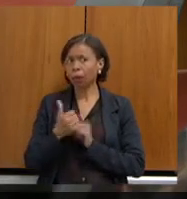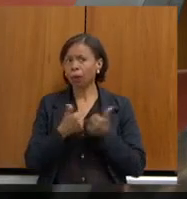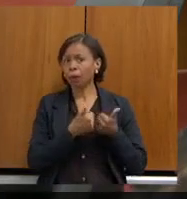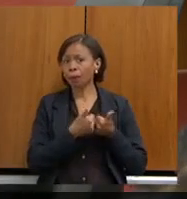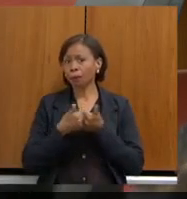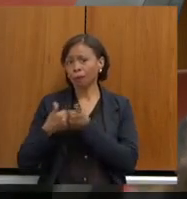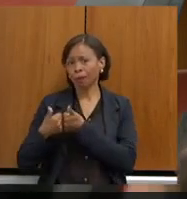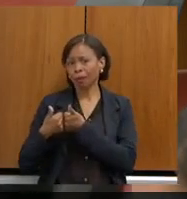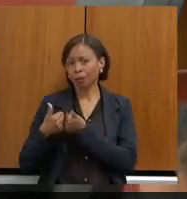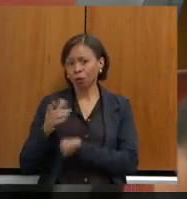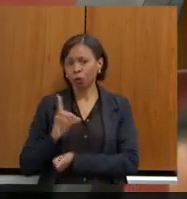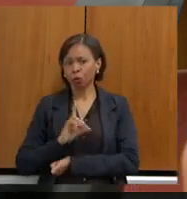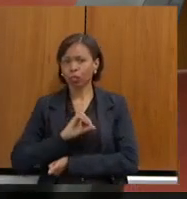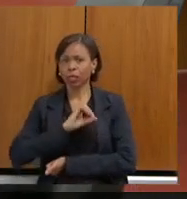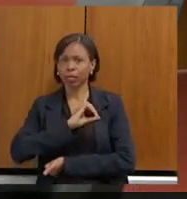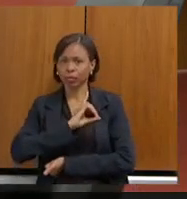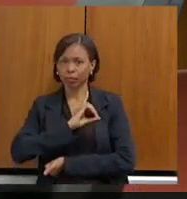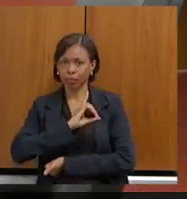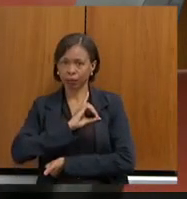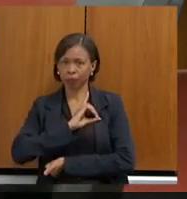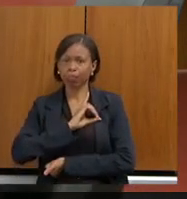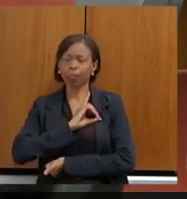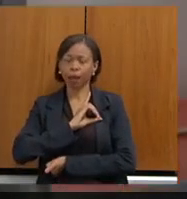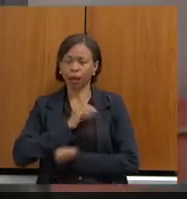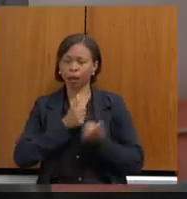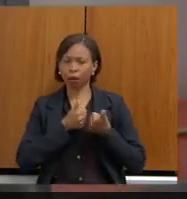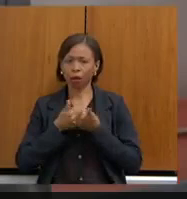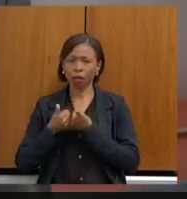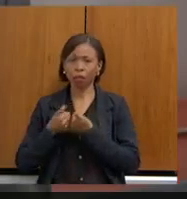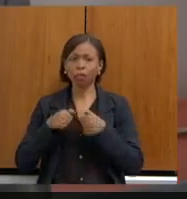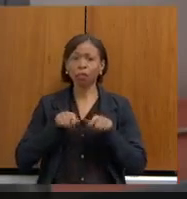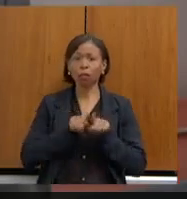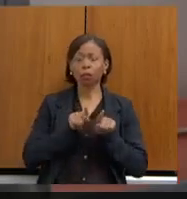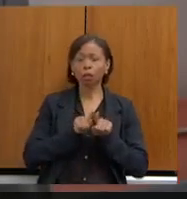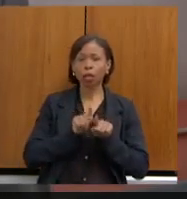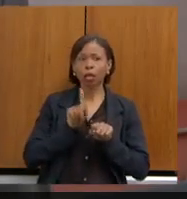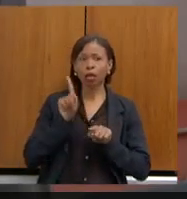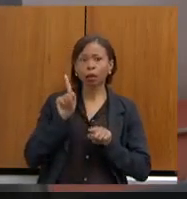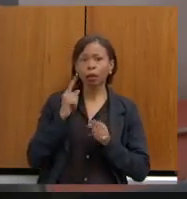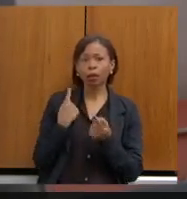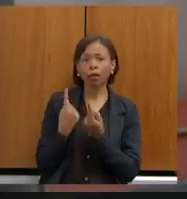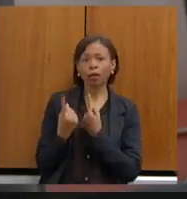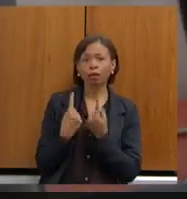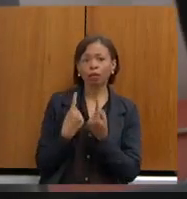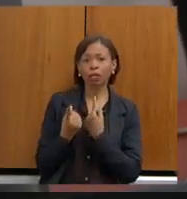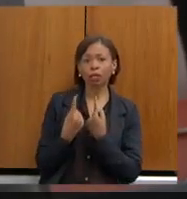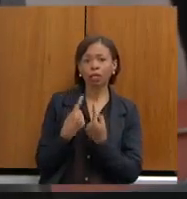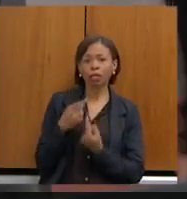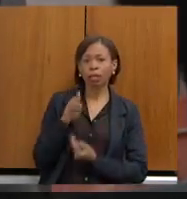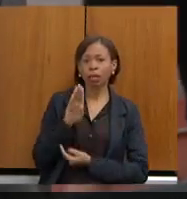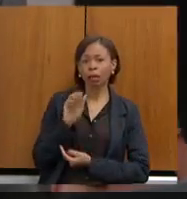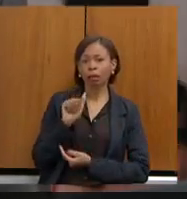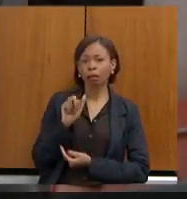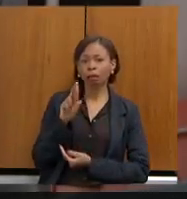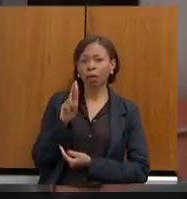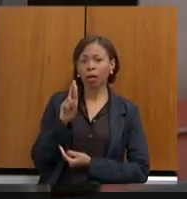lado do DETRAN e também uma unidade aqui na Avenida Barbacena um prédio mais funciona só para